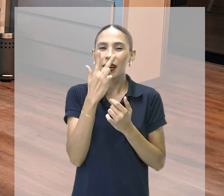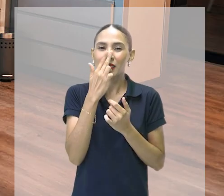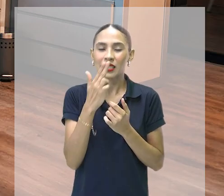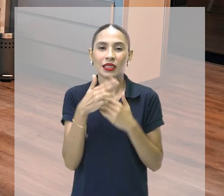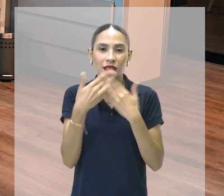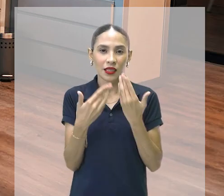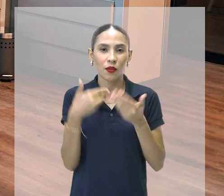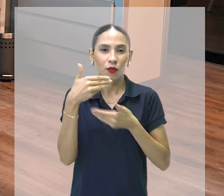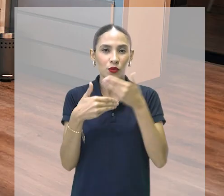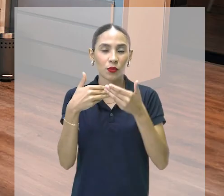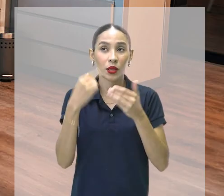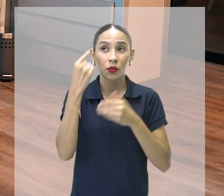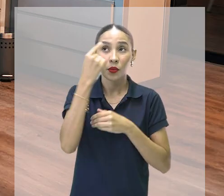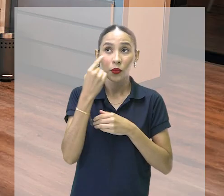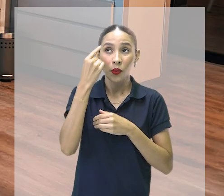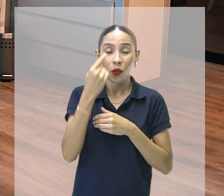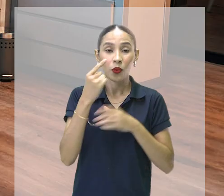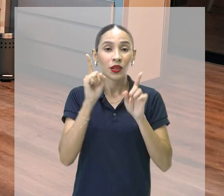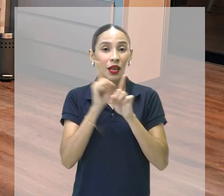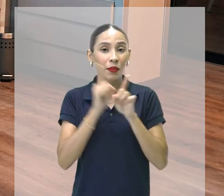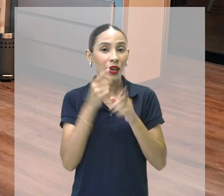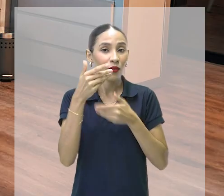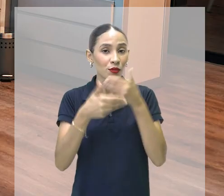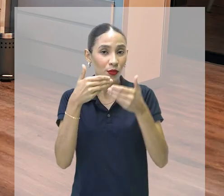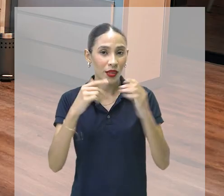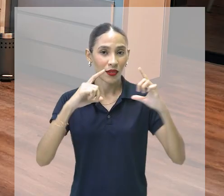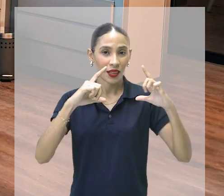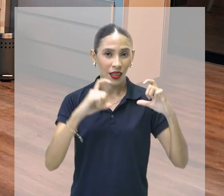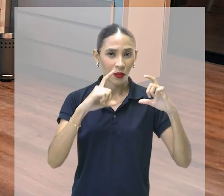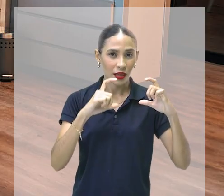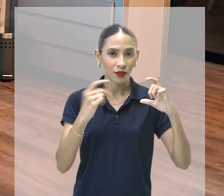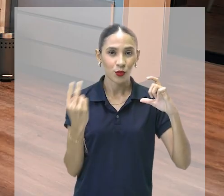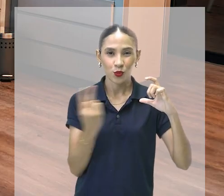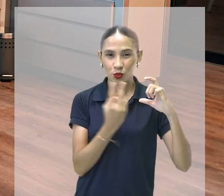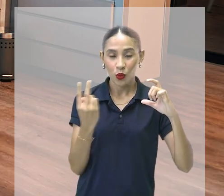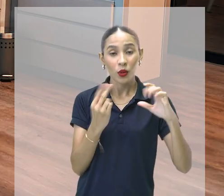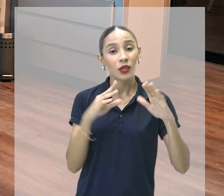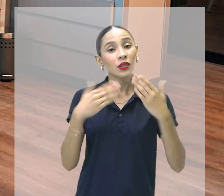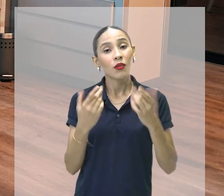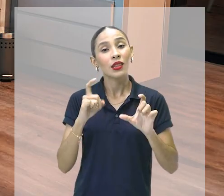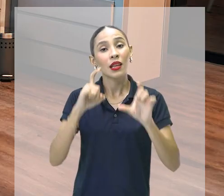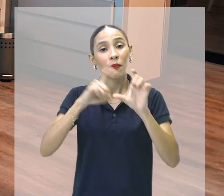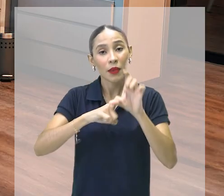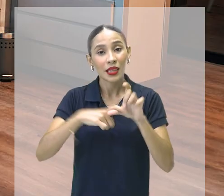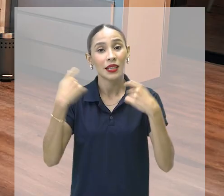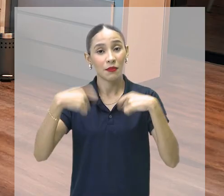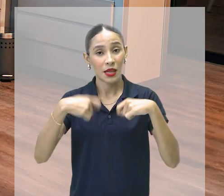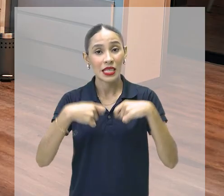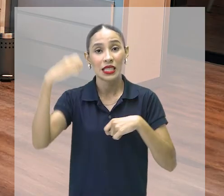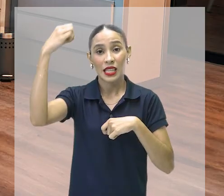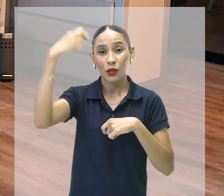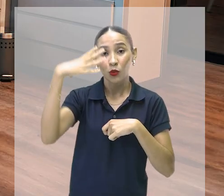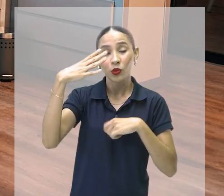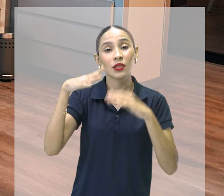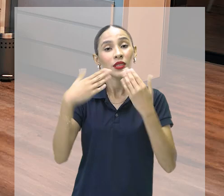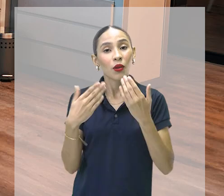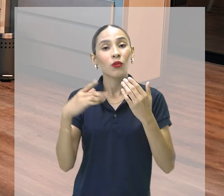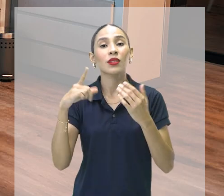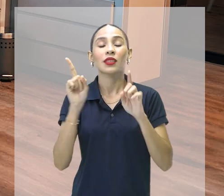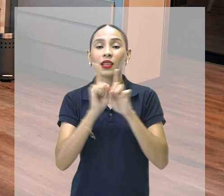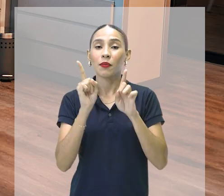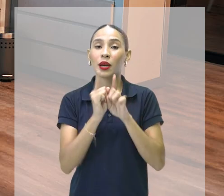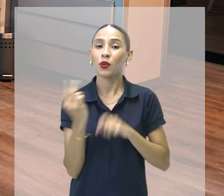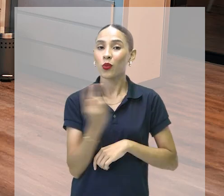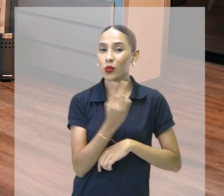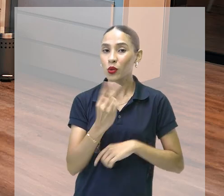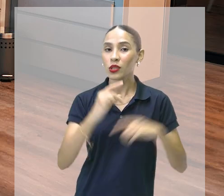entre o funcionamento do olho e o funcionamento da câmera fotográfica? Os dois dependem da luz. E os dois têm elementos